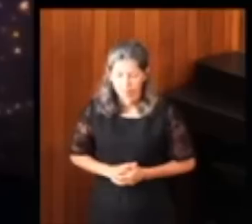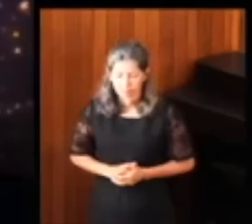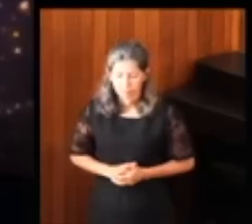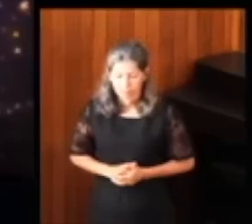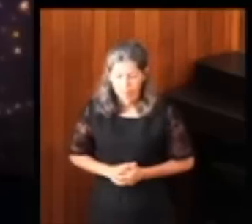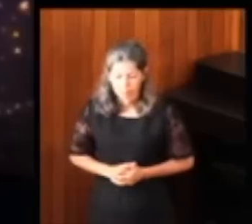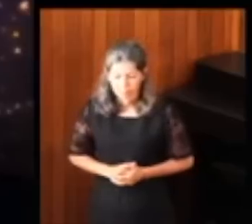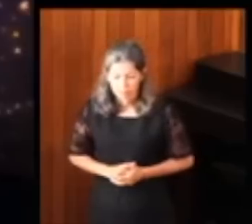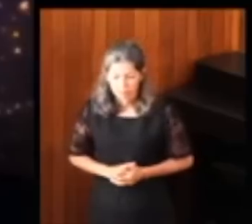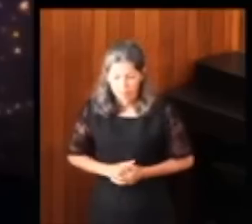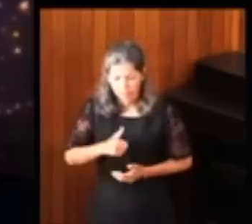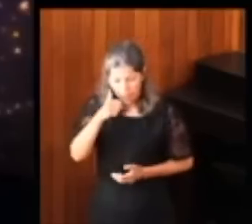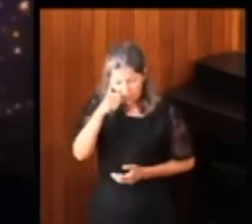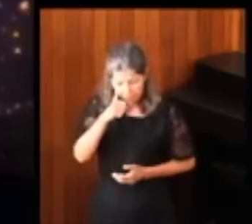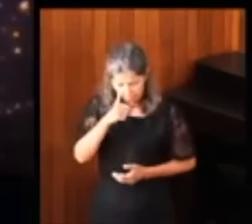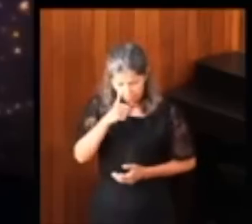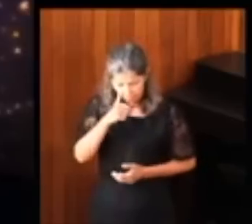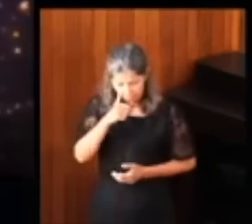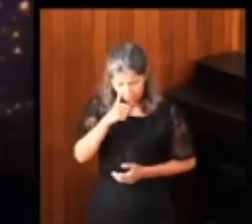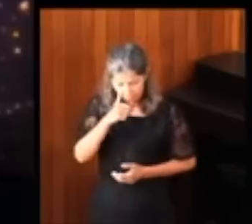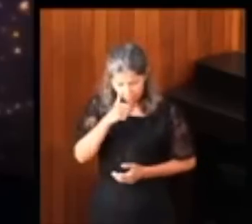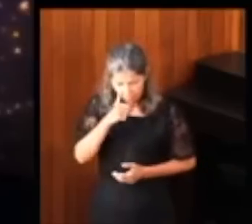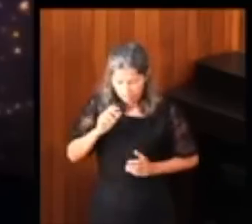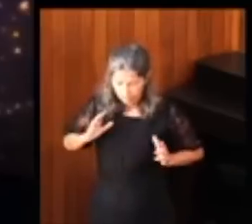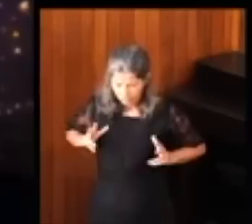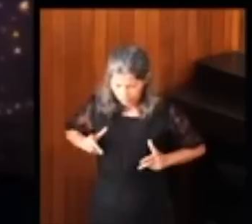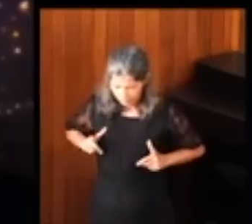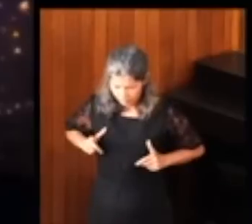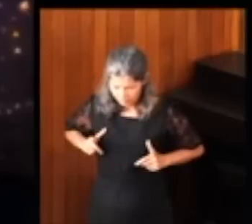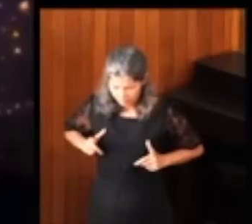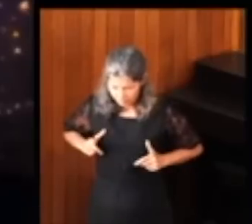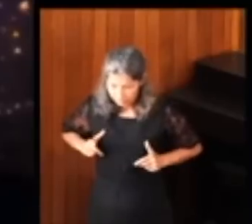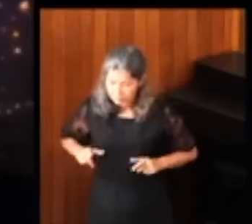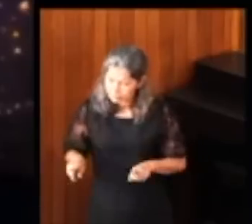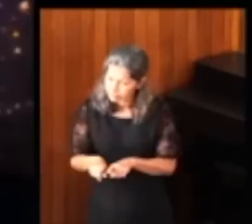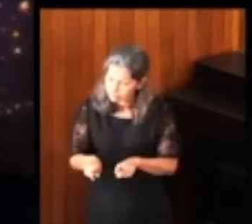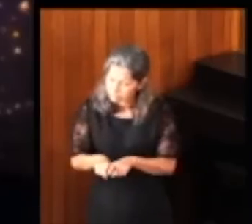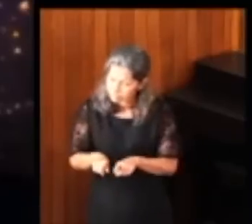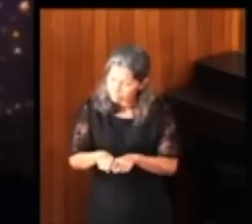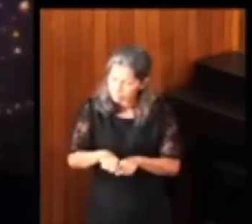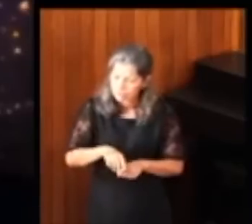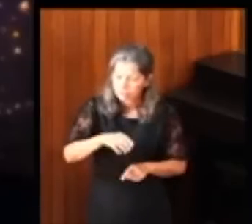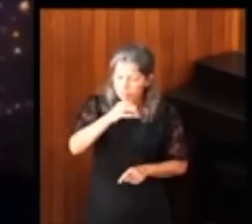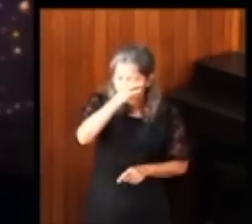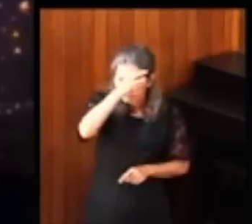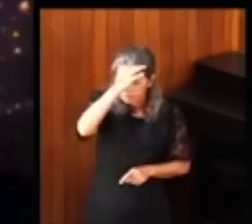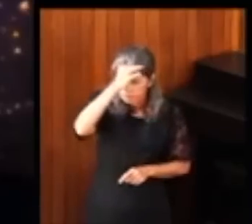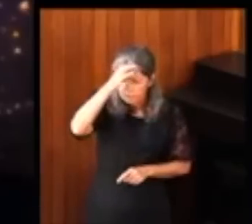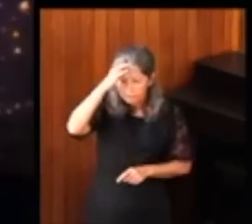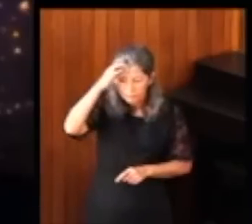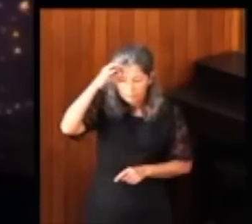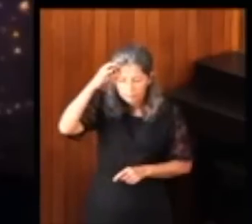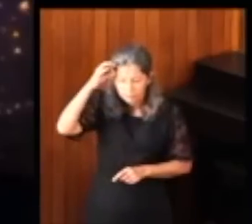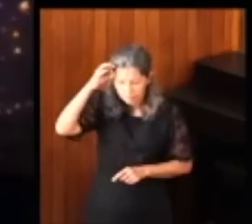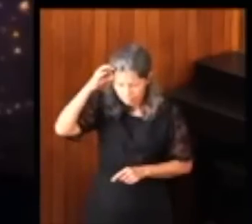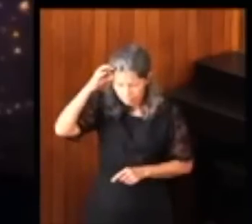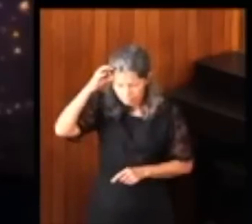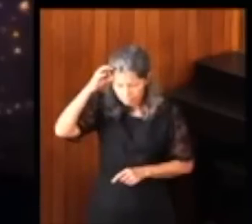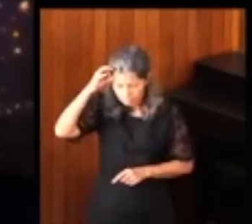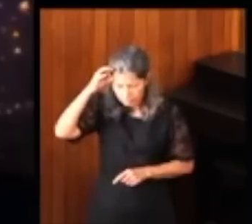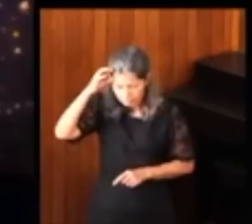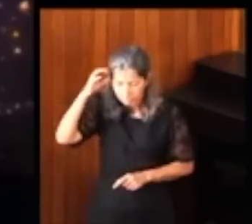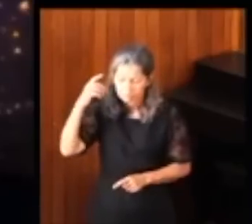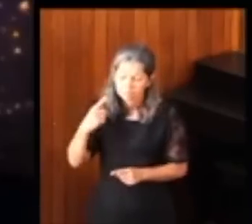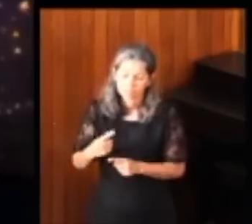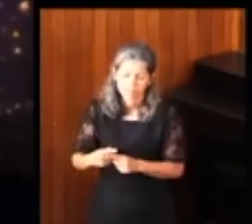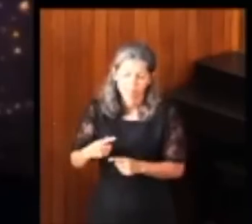vestida de sol. Quem é o sol da justiça na Bíblia? Jesus. Então essa mulher, ela é virtuosa porque quem a cobre com seus